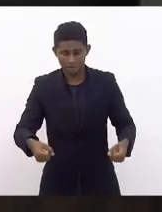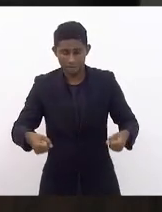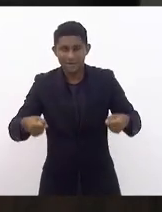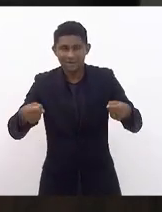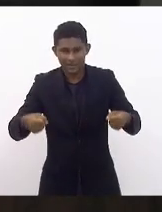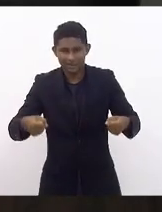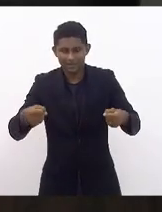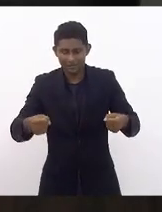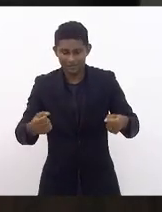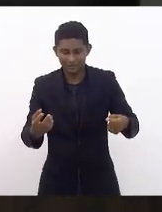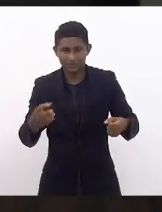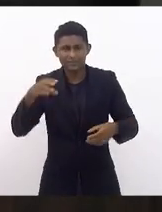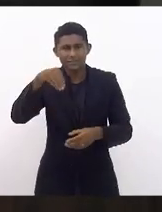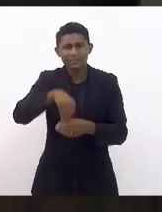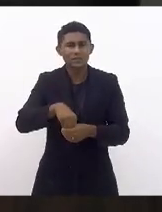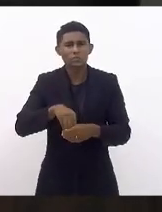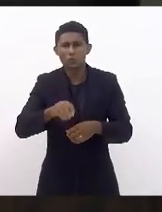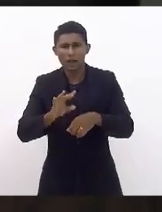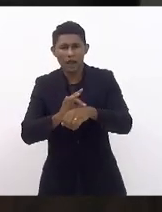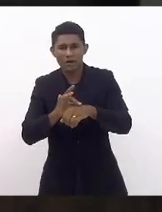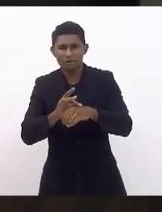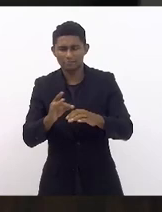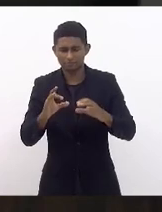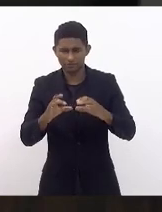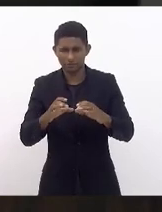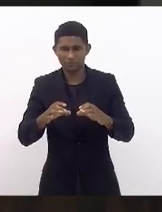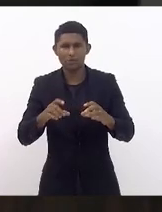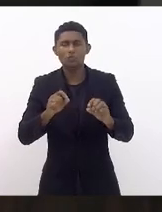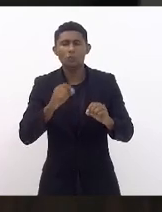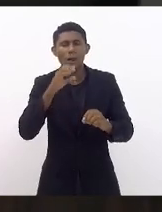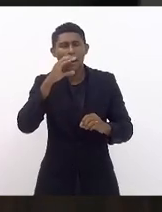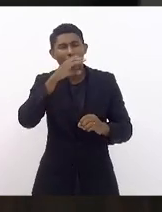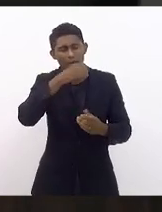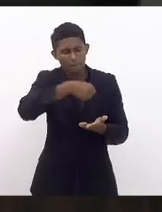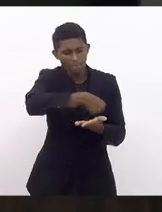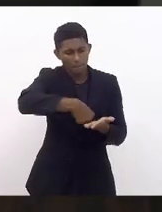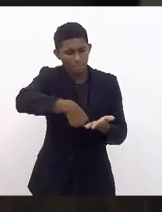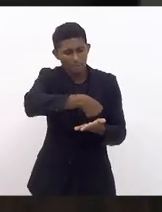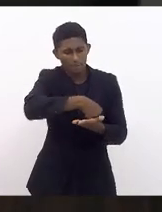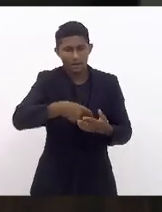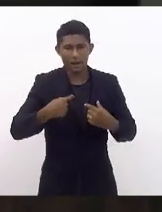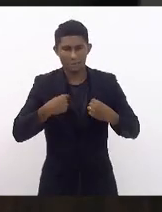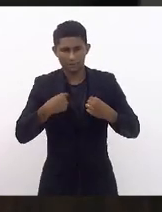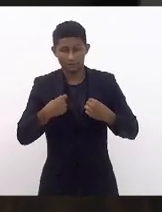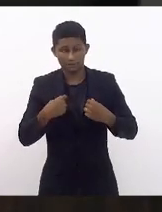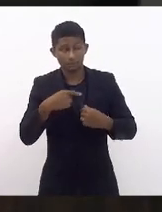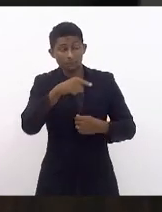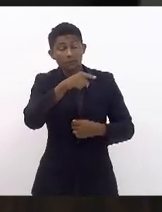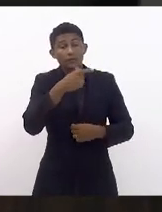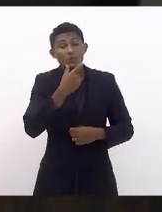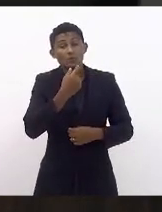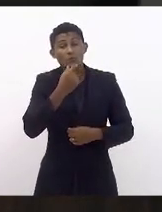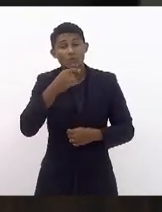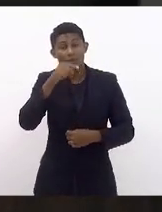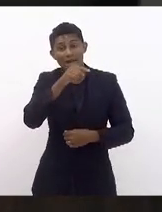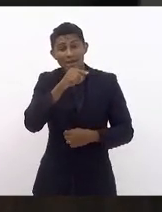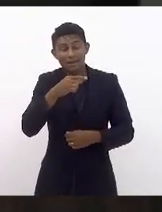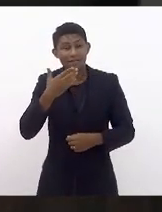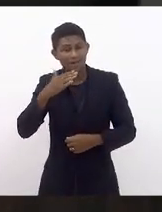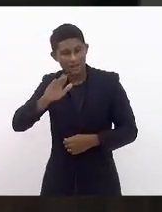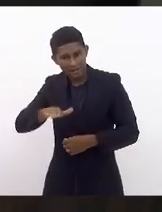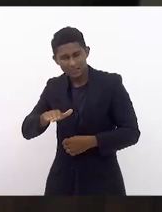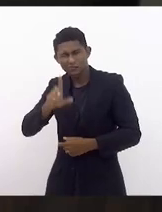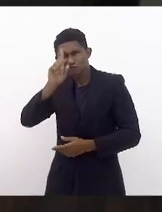passar. Mário Vaz determinou em seu coração que seria médico. Estudou com